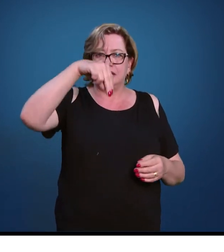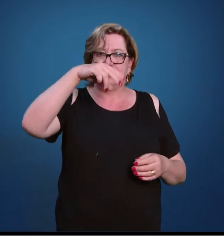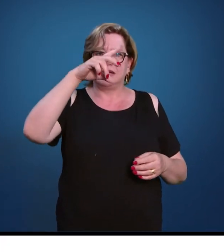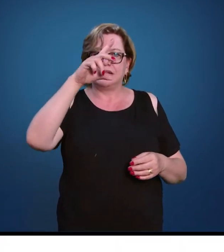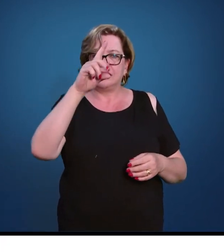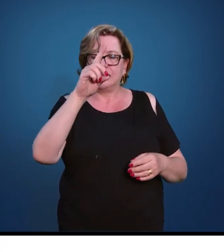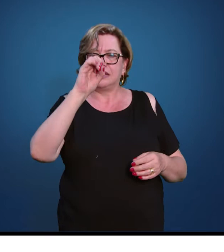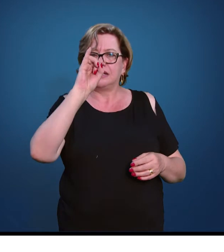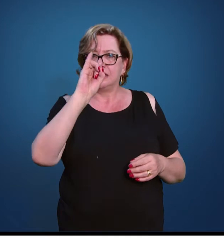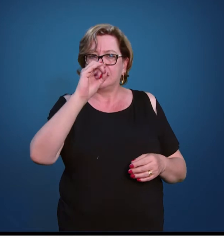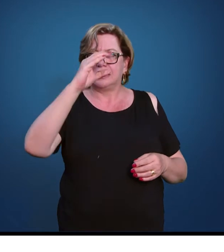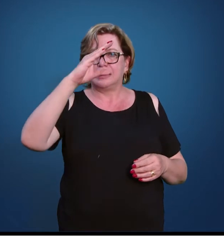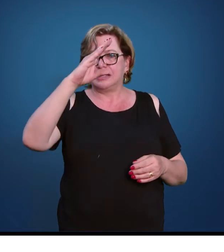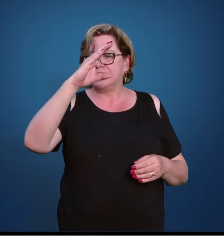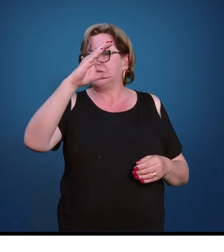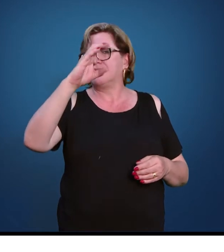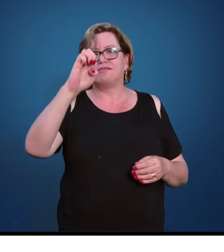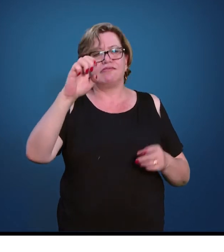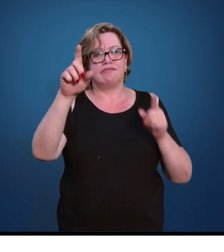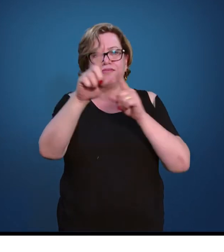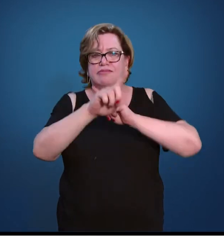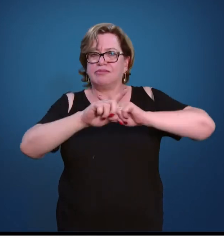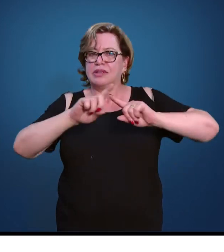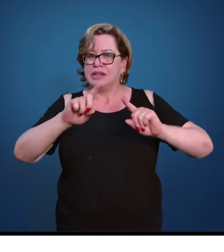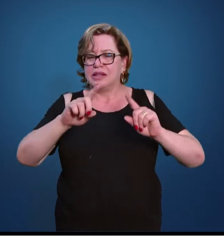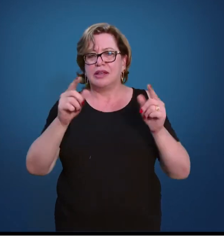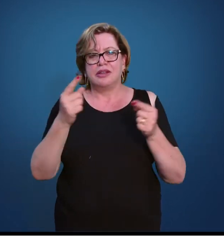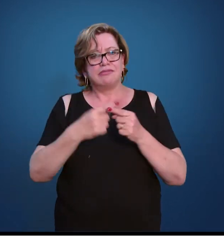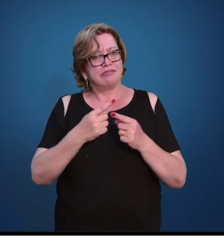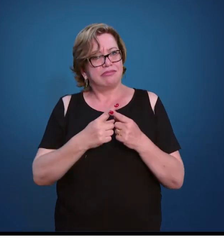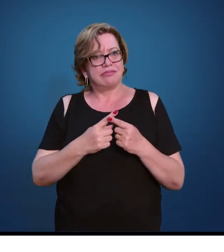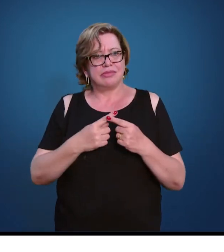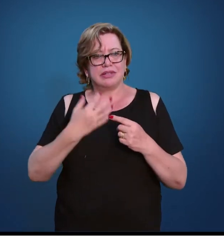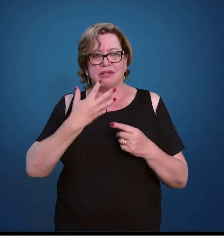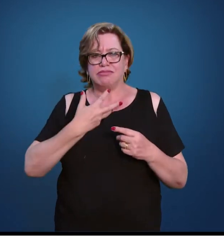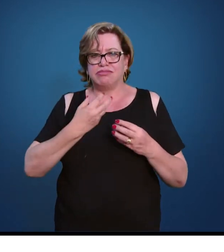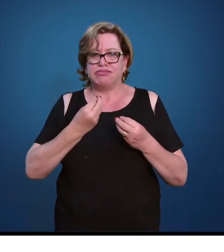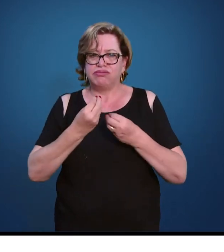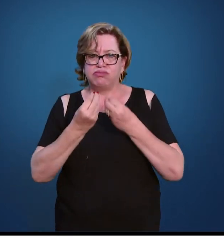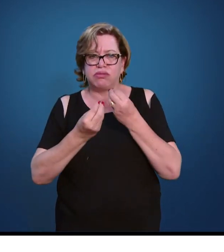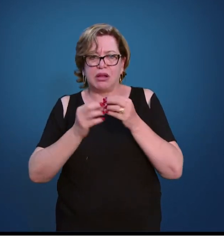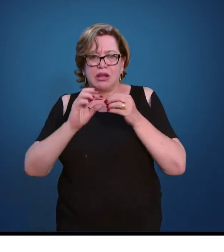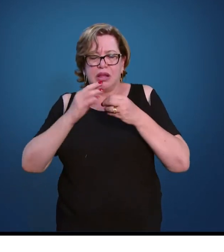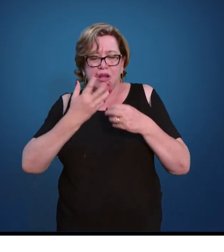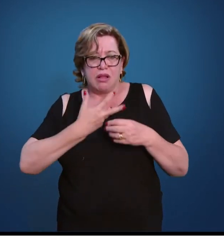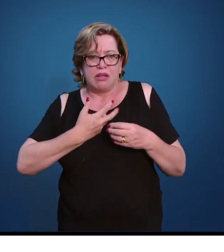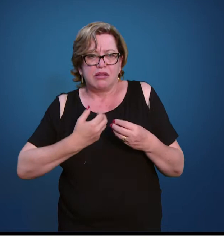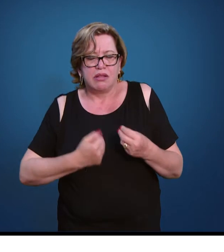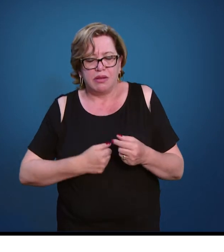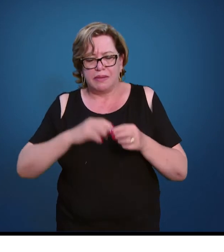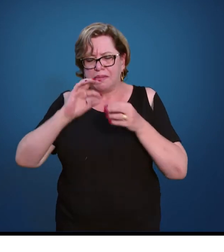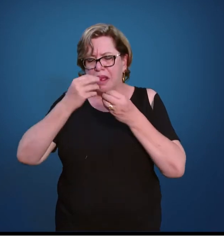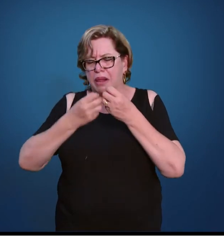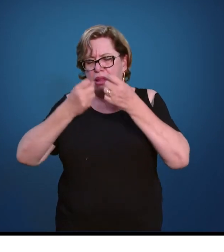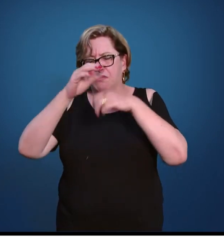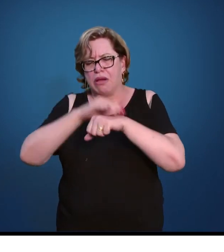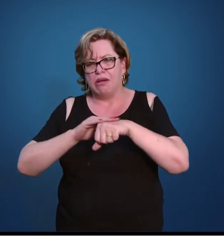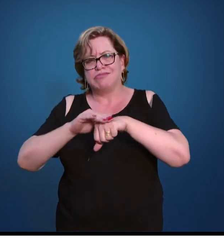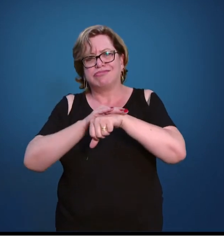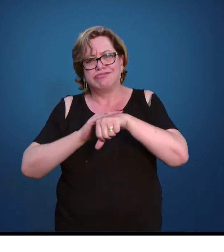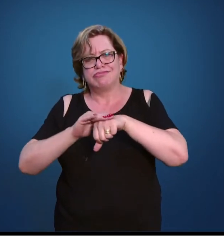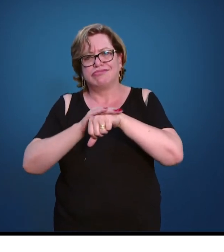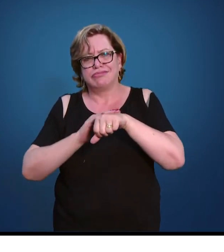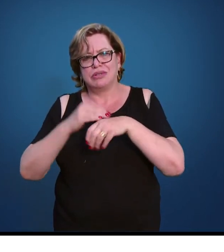fórmulas específicas de cada índice, porque isso seria um tanto quanto maçante nós ficarmos conversando